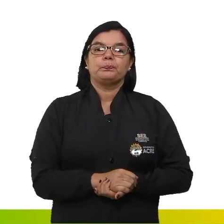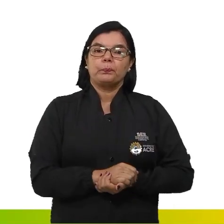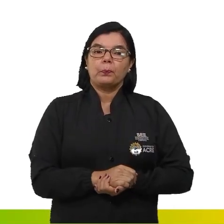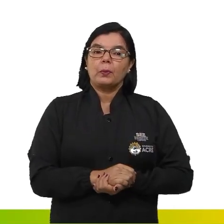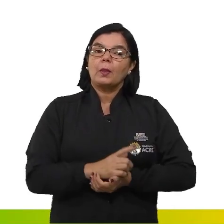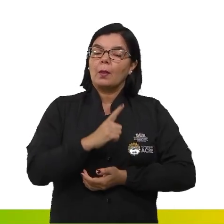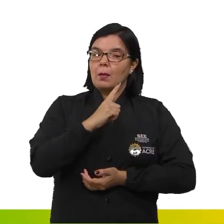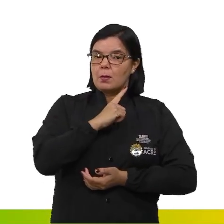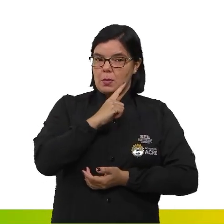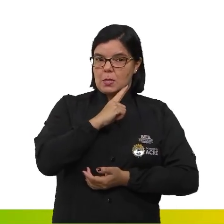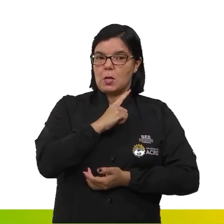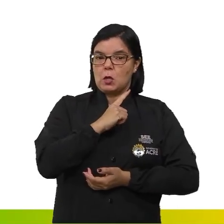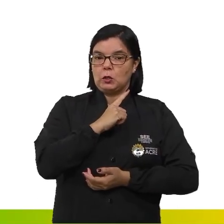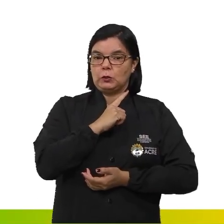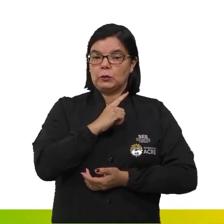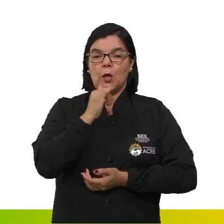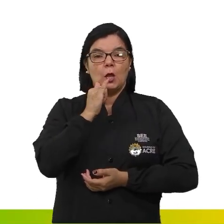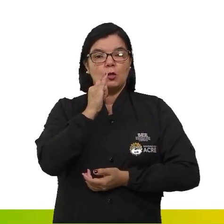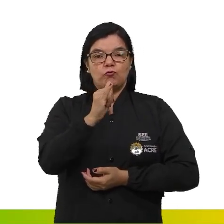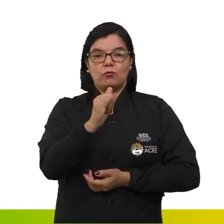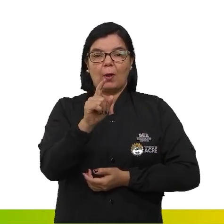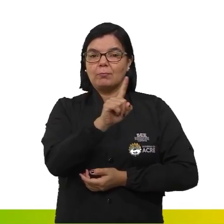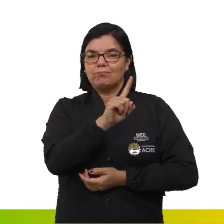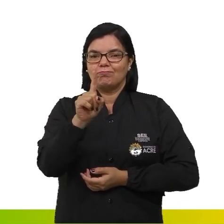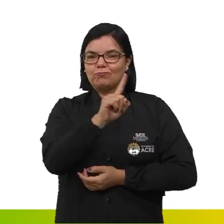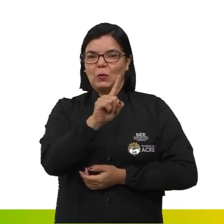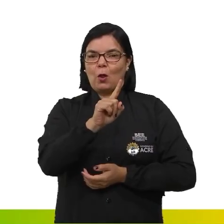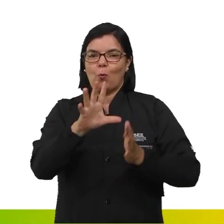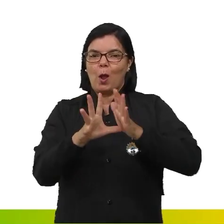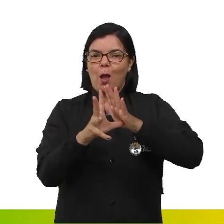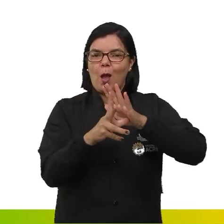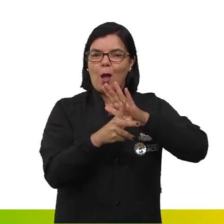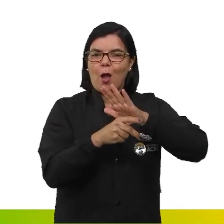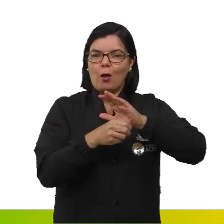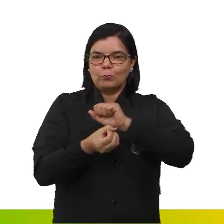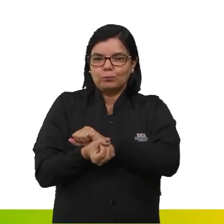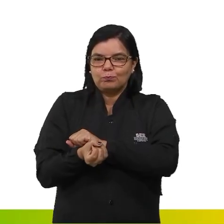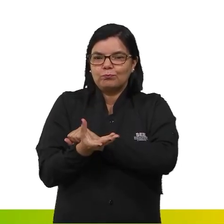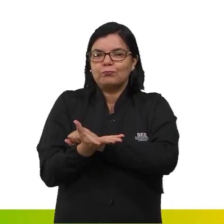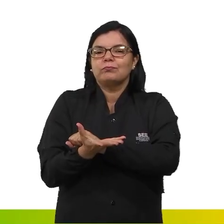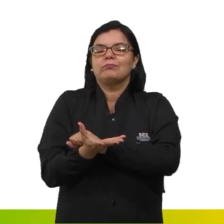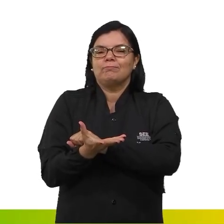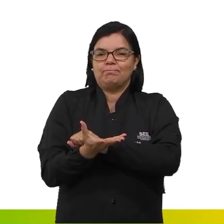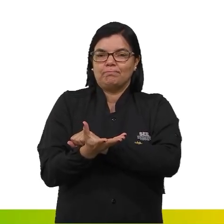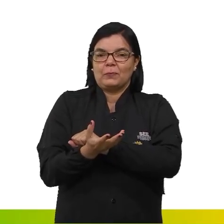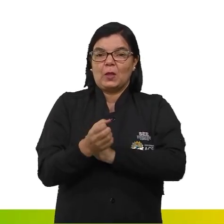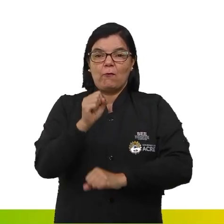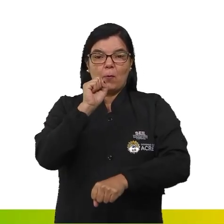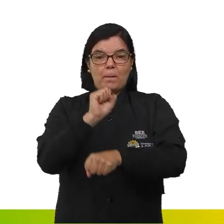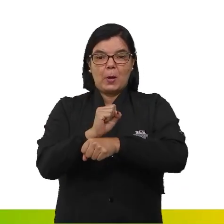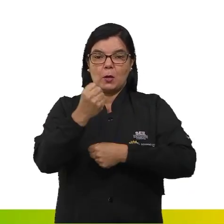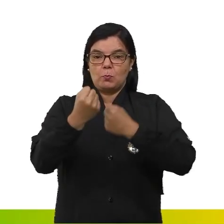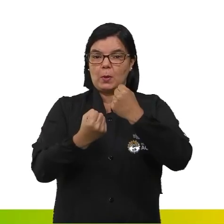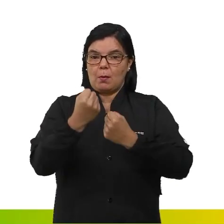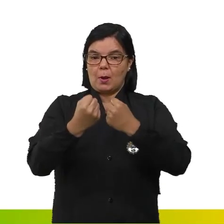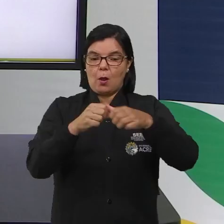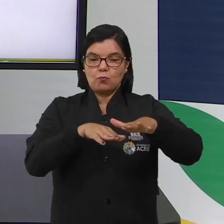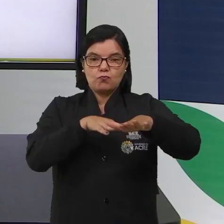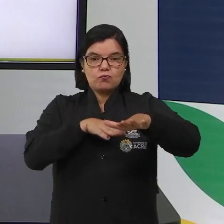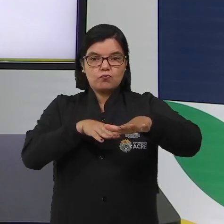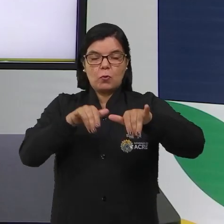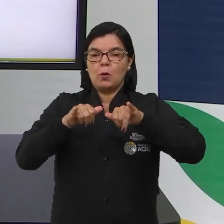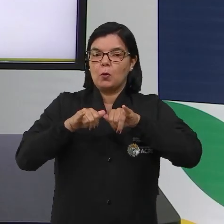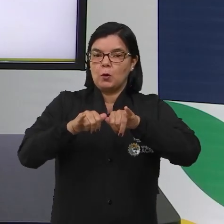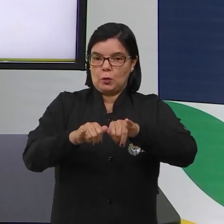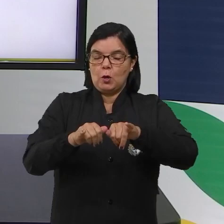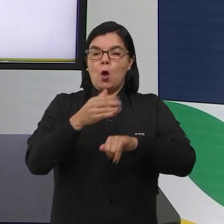temos aí, diga não à corrupção. Aí eu vou parar o meu carro no estacionamento de um supermercado e o